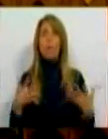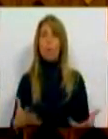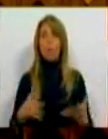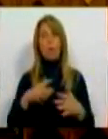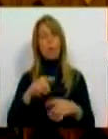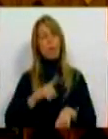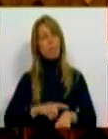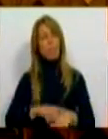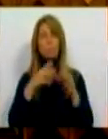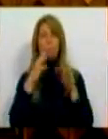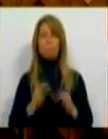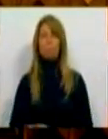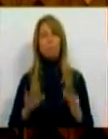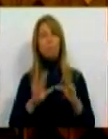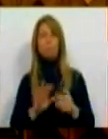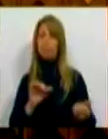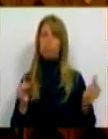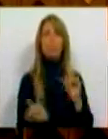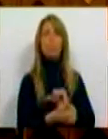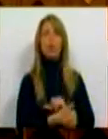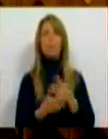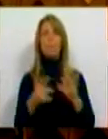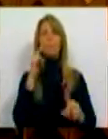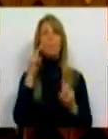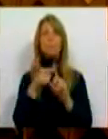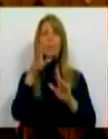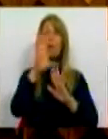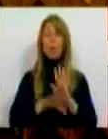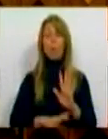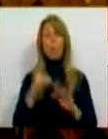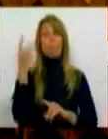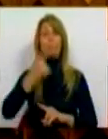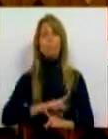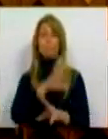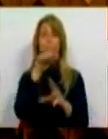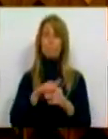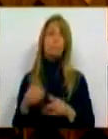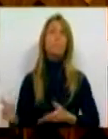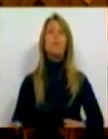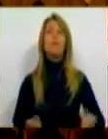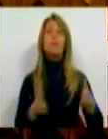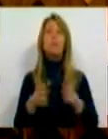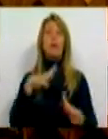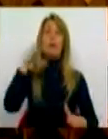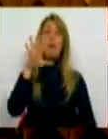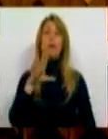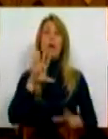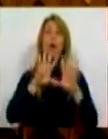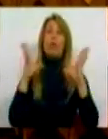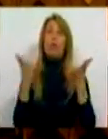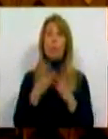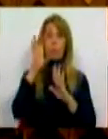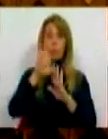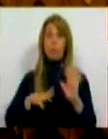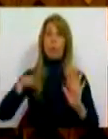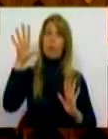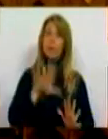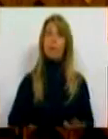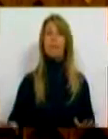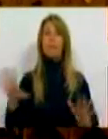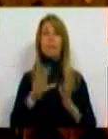página. As metas curriculares devem inserir-se numa estratégia global de desenvolvimento do currículo nacional e devem ter